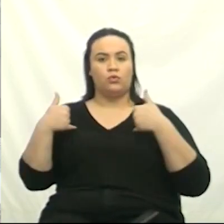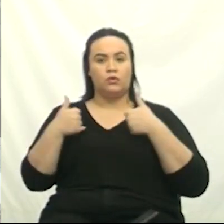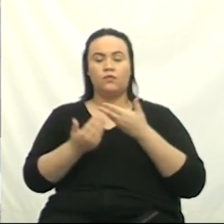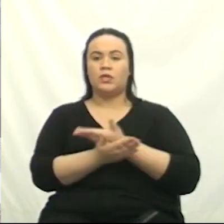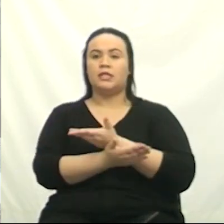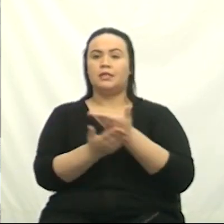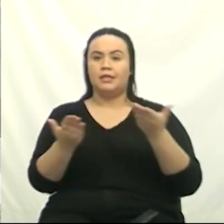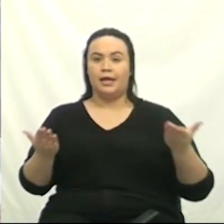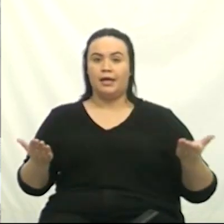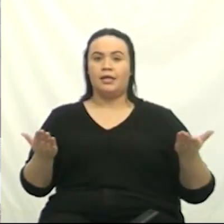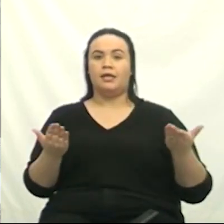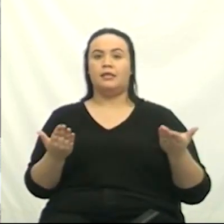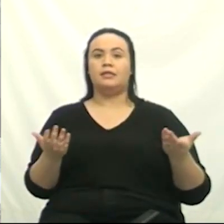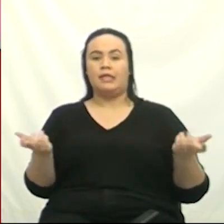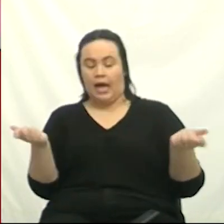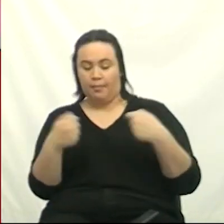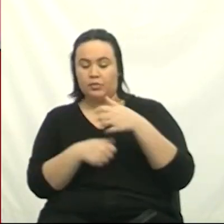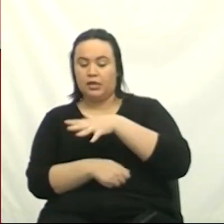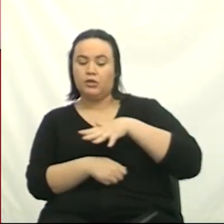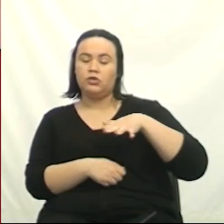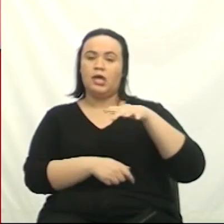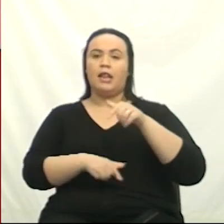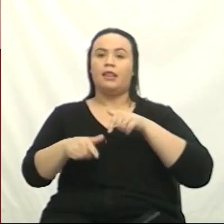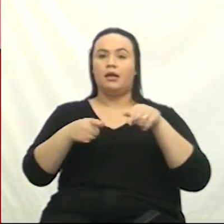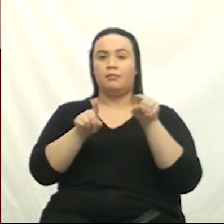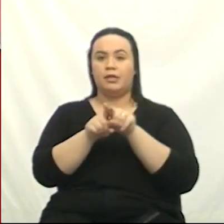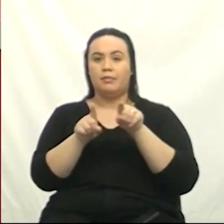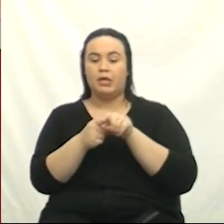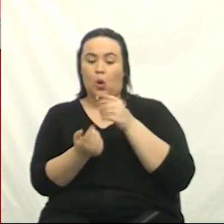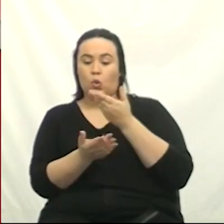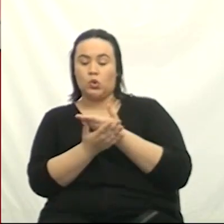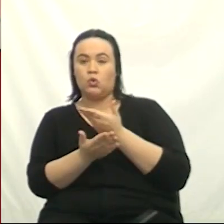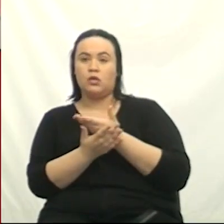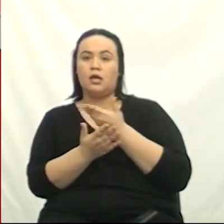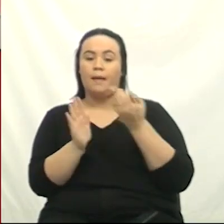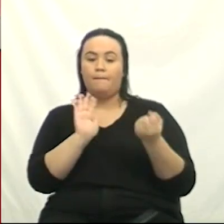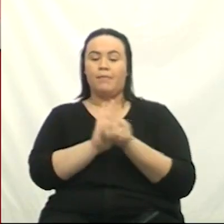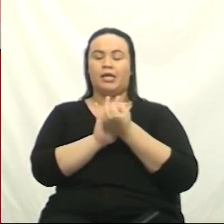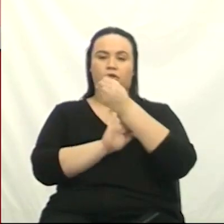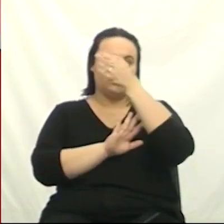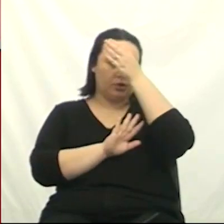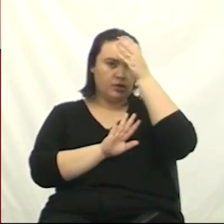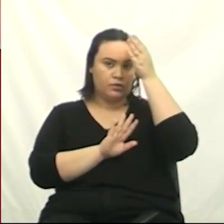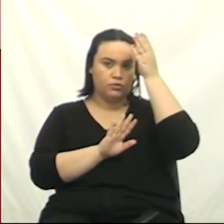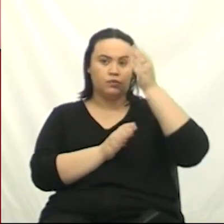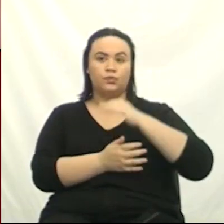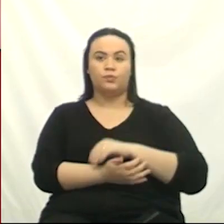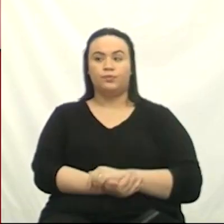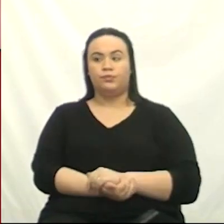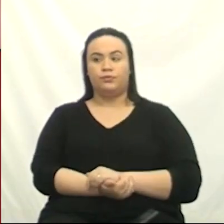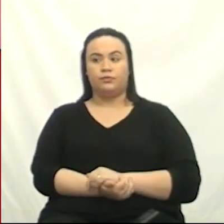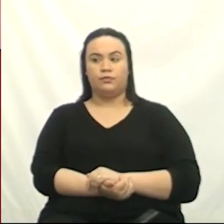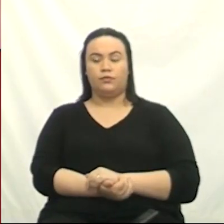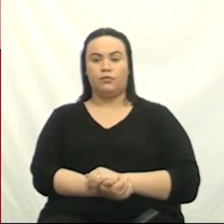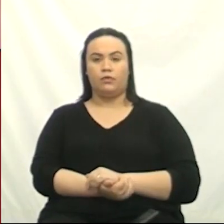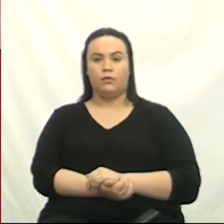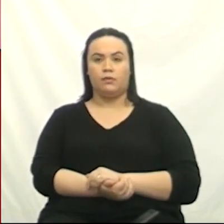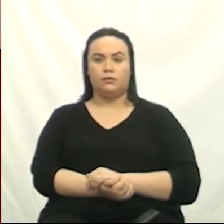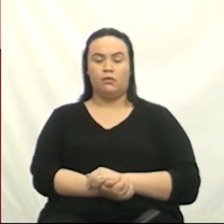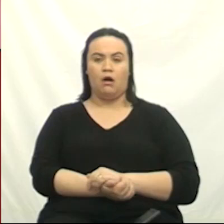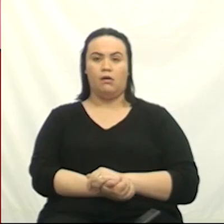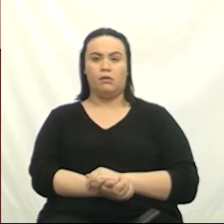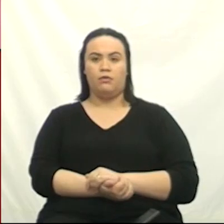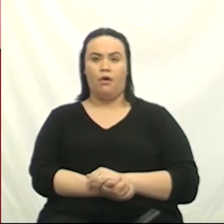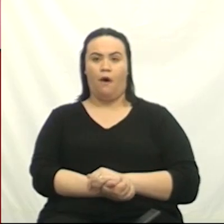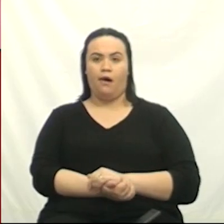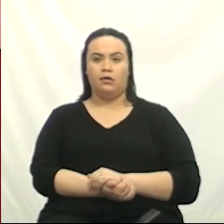qualificados por mercado de trabalho estão se qualificando estão levando o nome da nossa cidade e assim eu